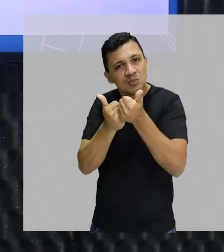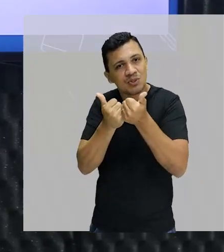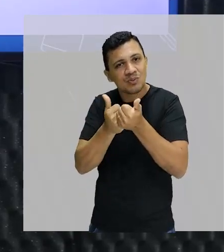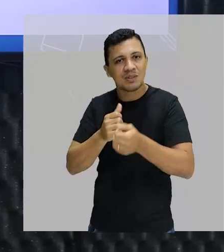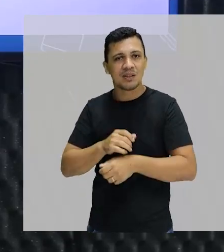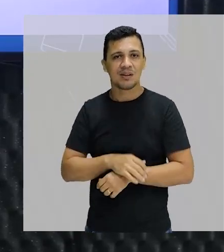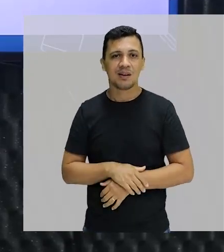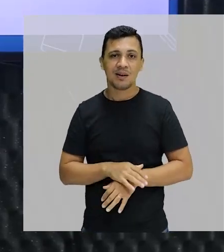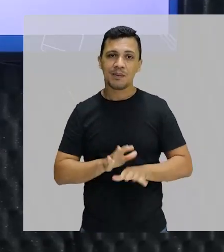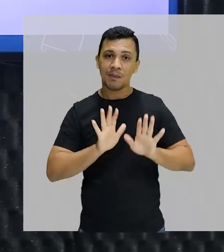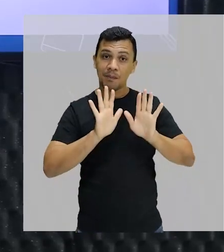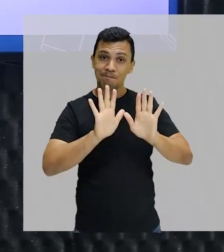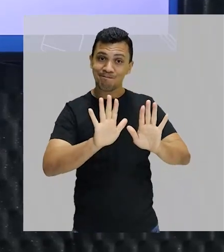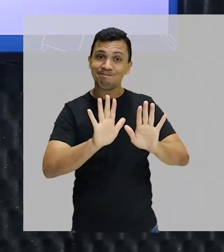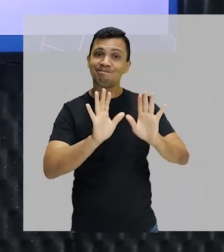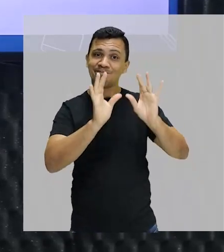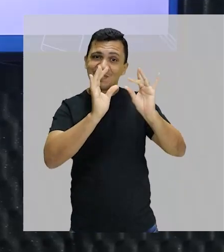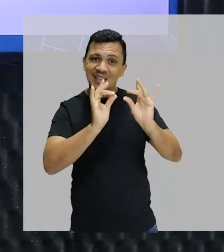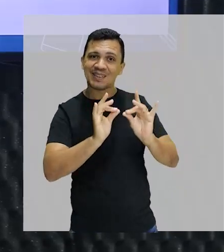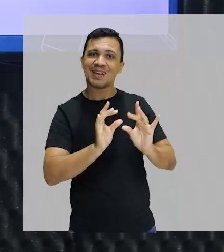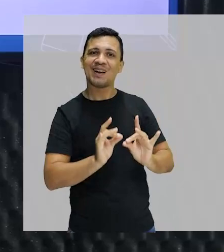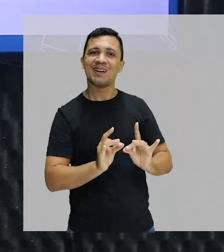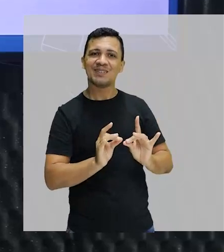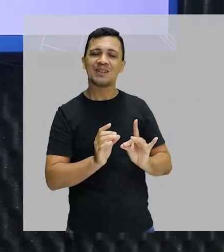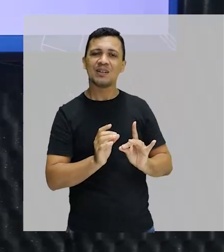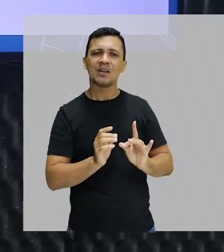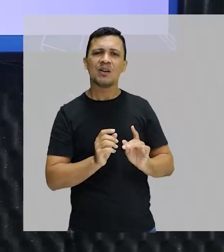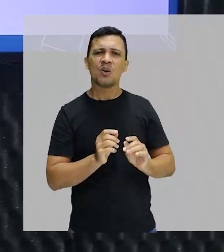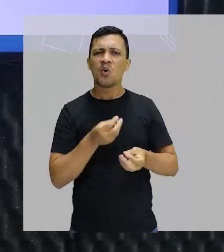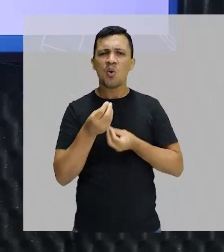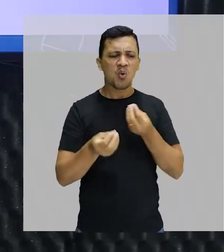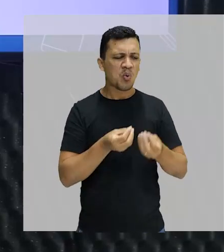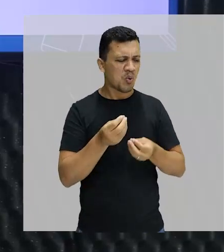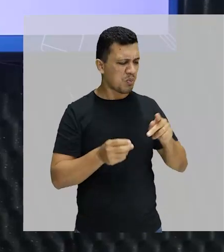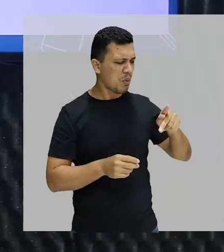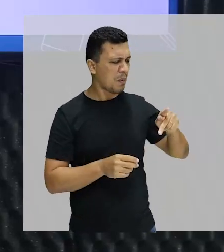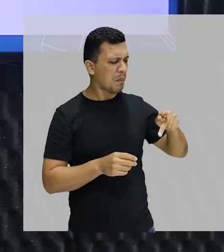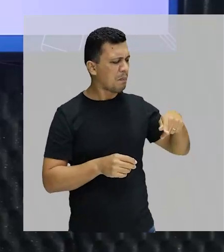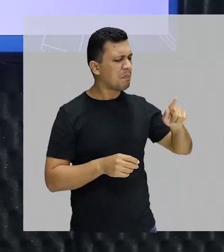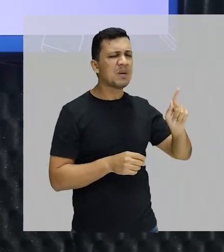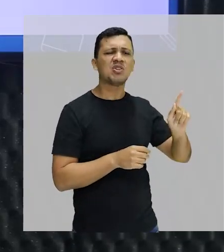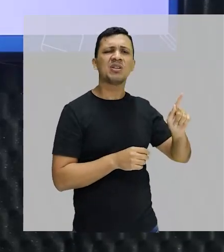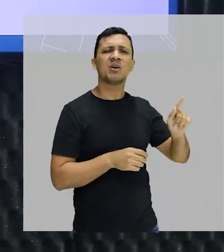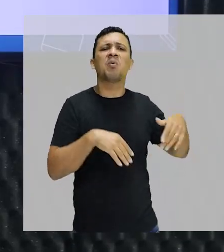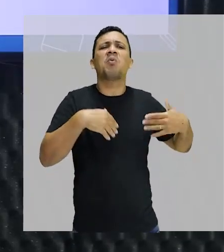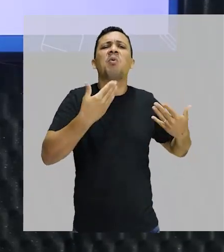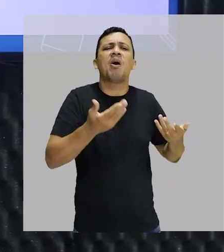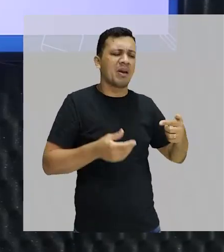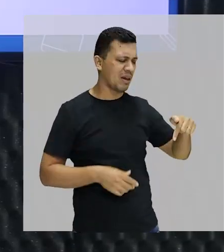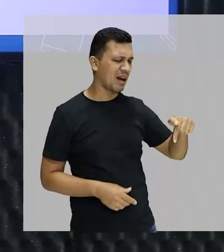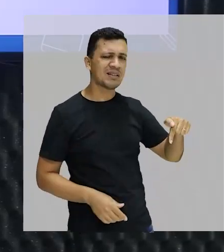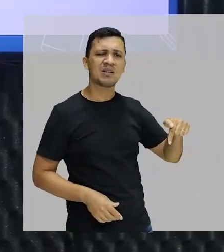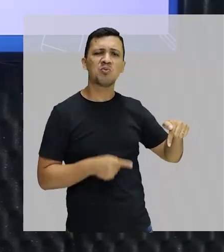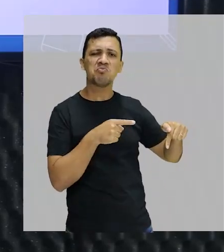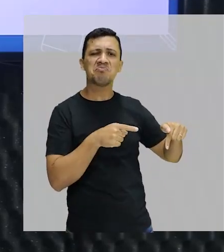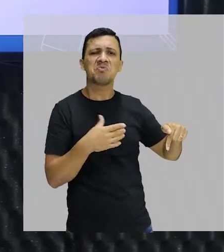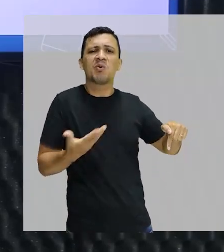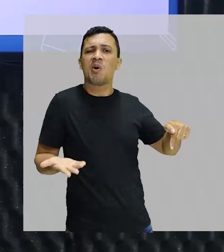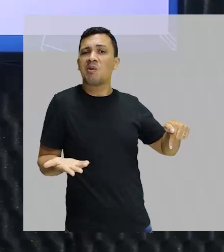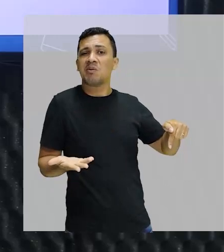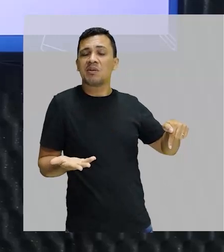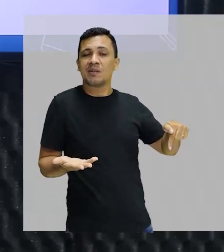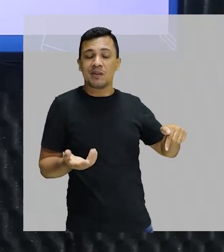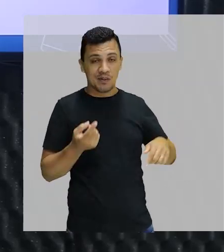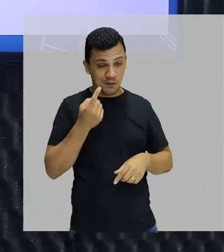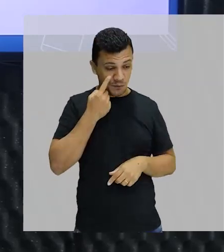Ah, detalhe, naquela PG, como é que eu vou saber qual é a razão? Porque pelo termo geral tem a razão. Ora, se você